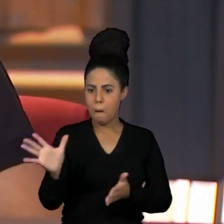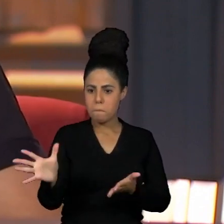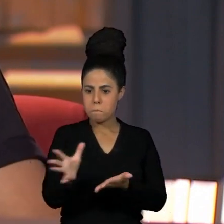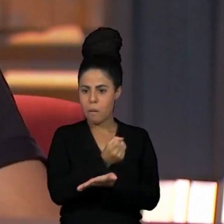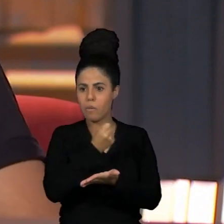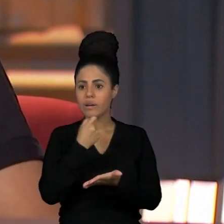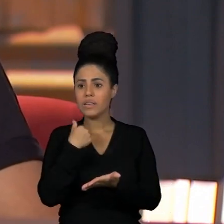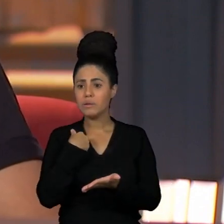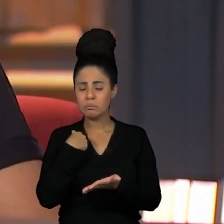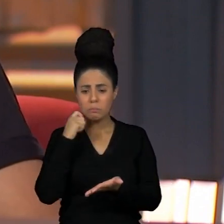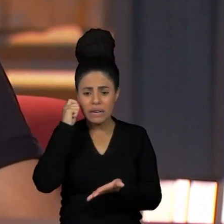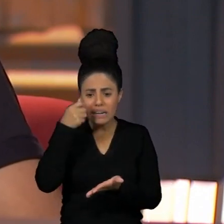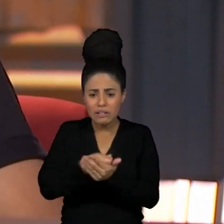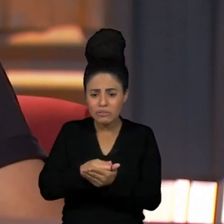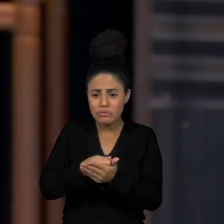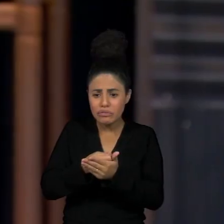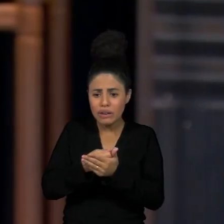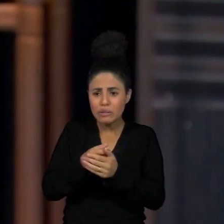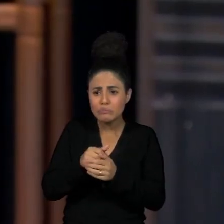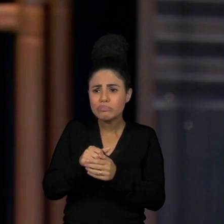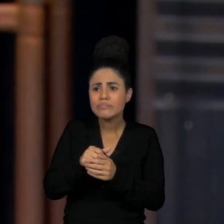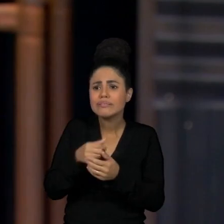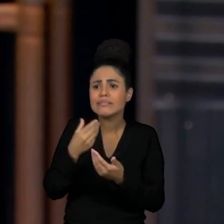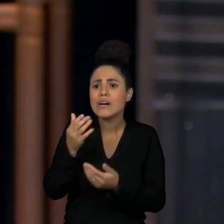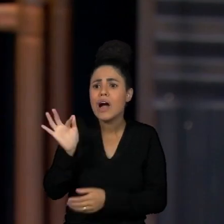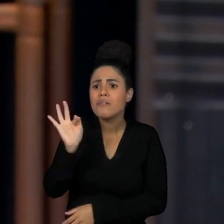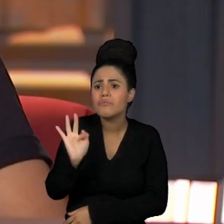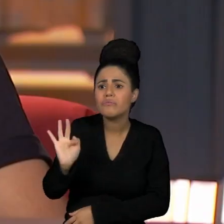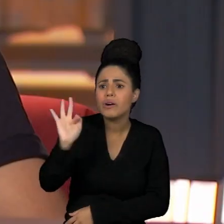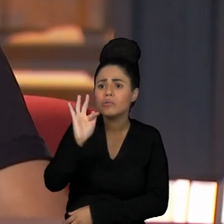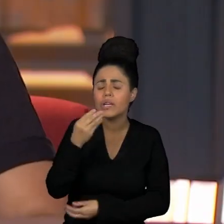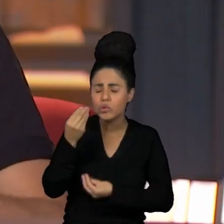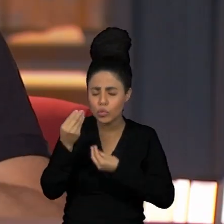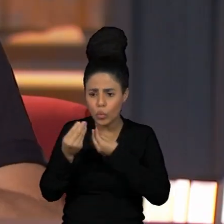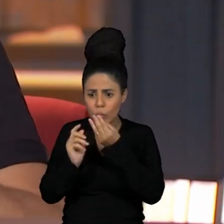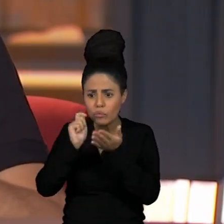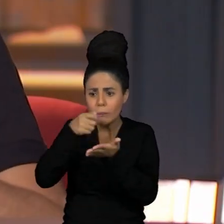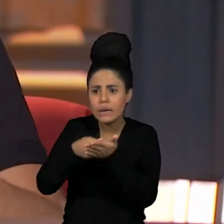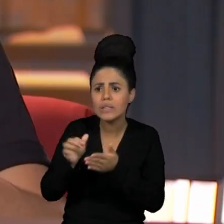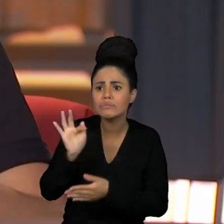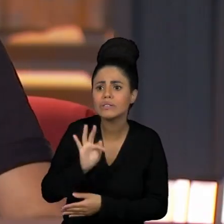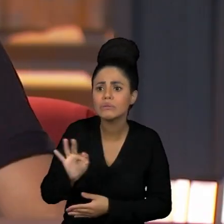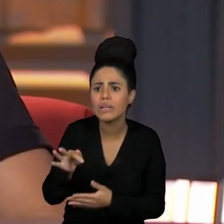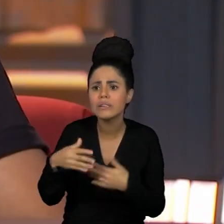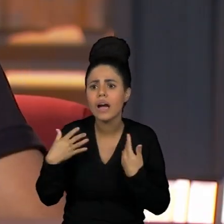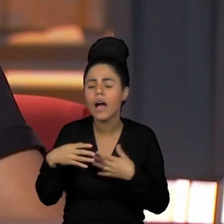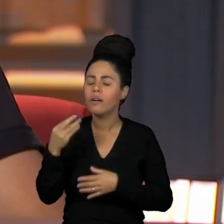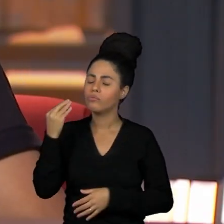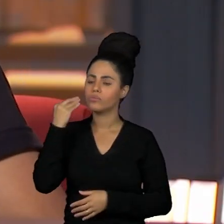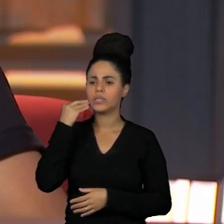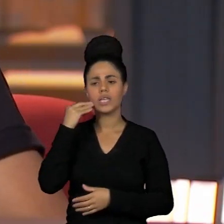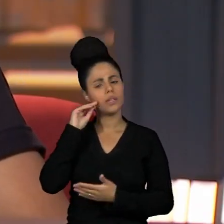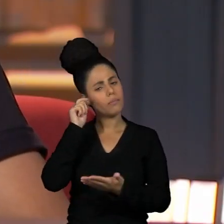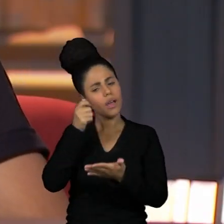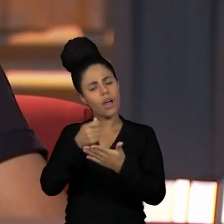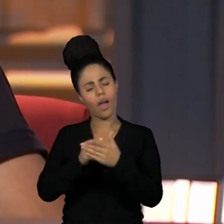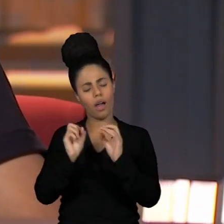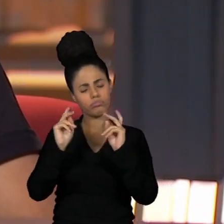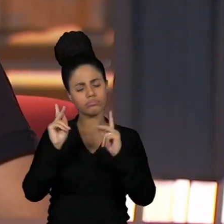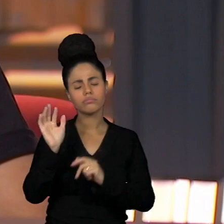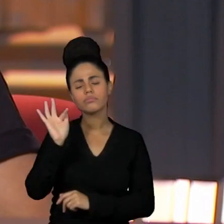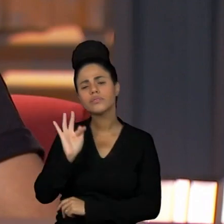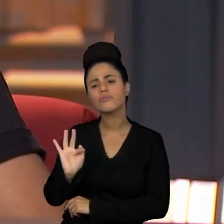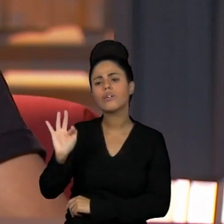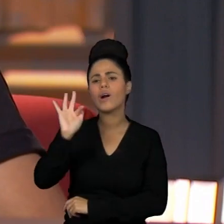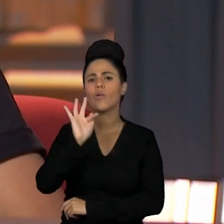que pagar a faculdade. E aí como? E eu falei, mano, como que eu vou... E aí eu falei, vou tentar pagar aqui. E